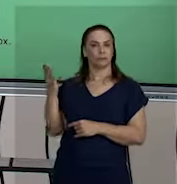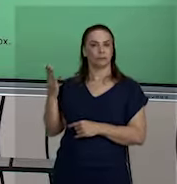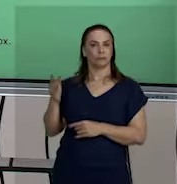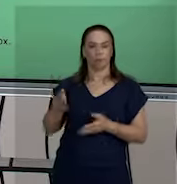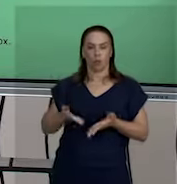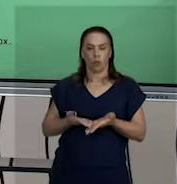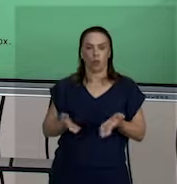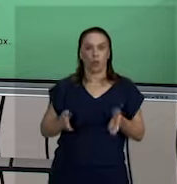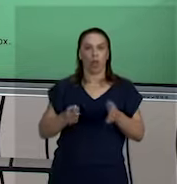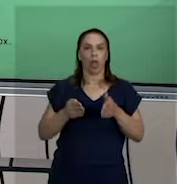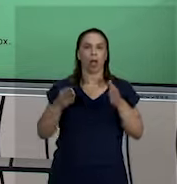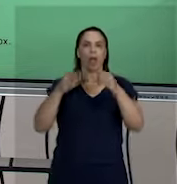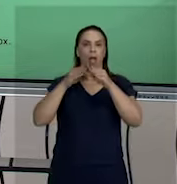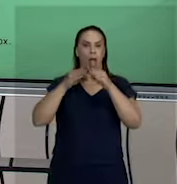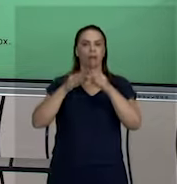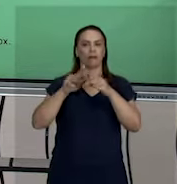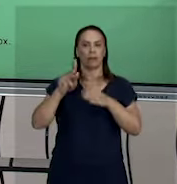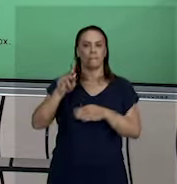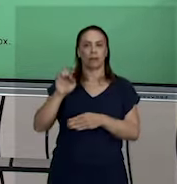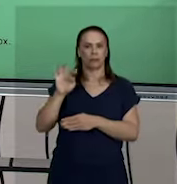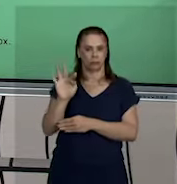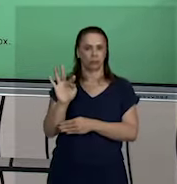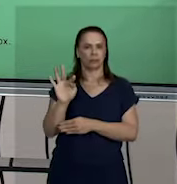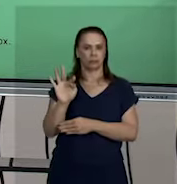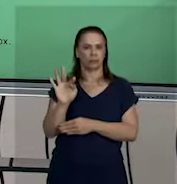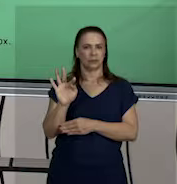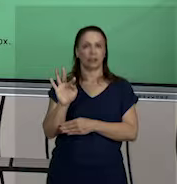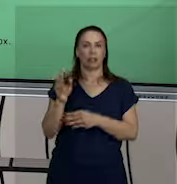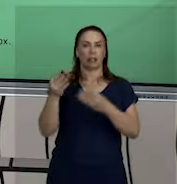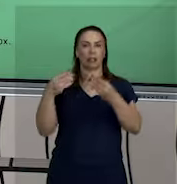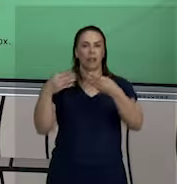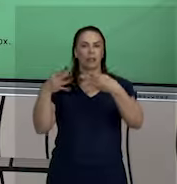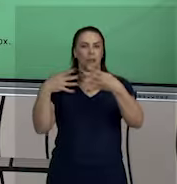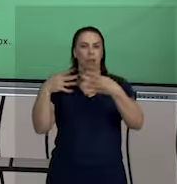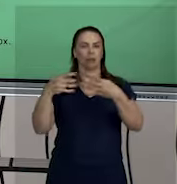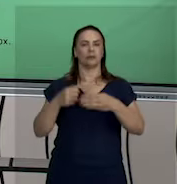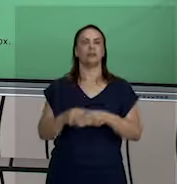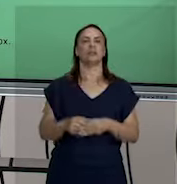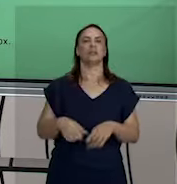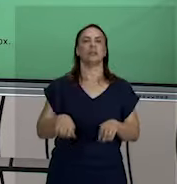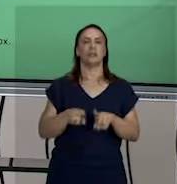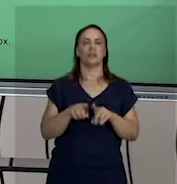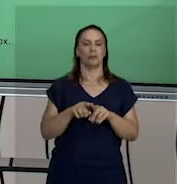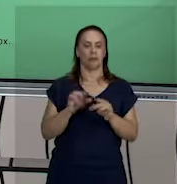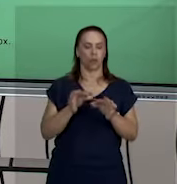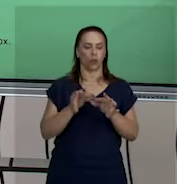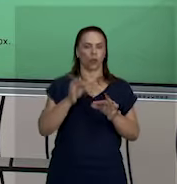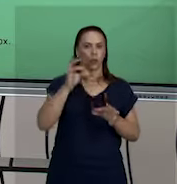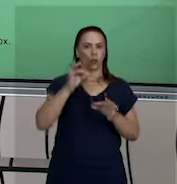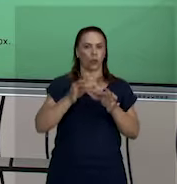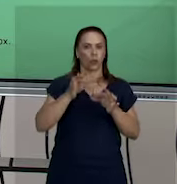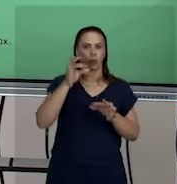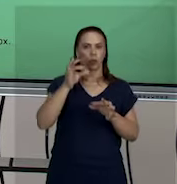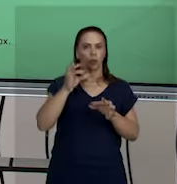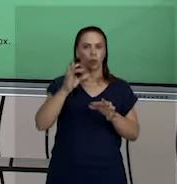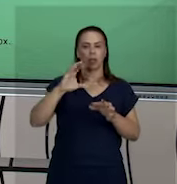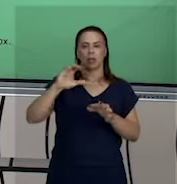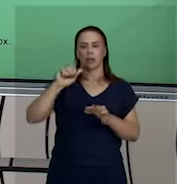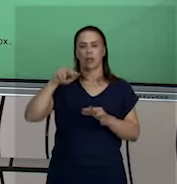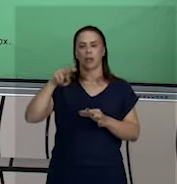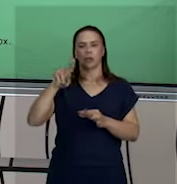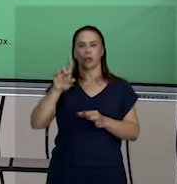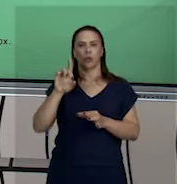plástico transparente, uma garrafa PET, canudinho ou tubo de caneta. Esse canudinho ou tubo de caneta, você pode